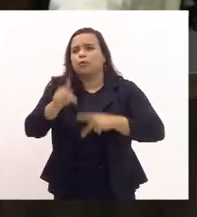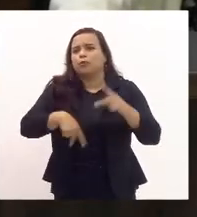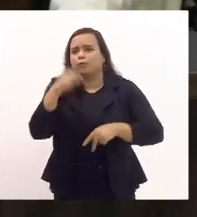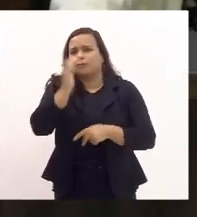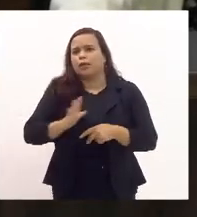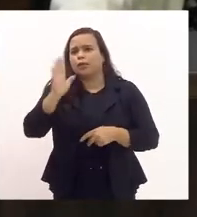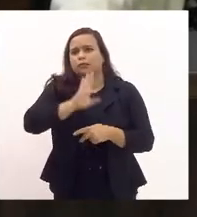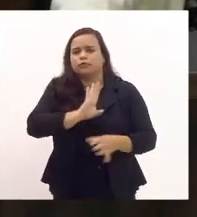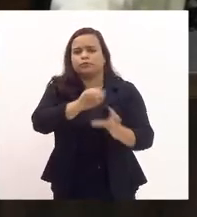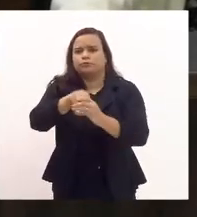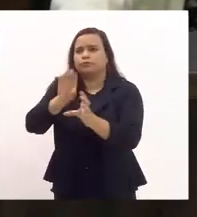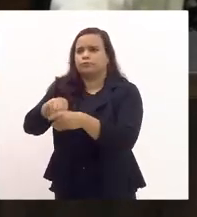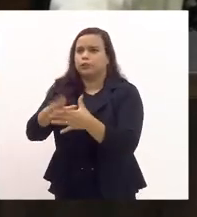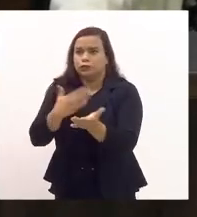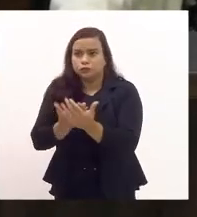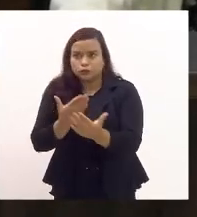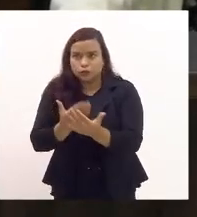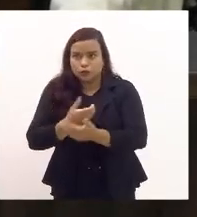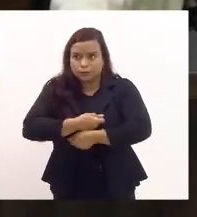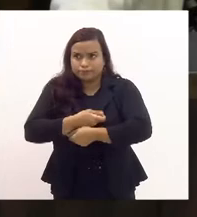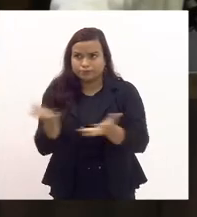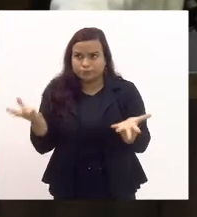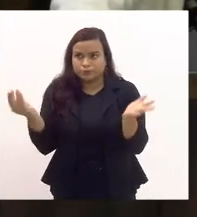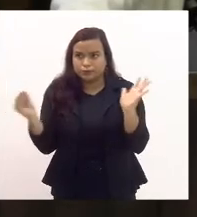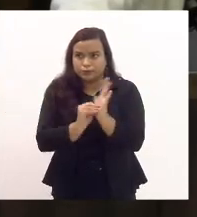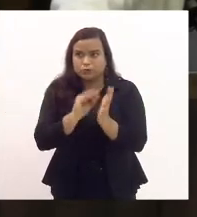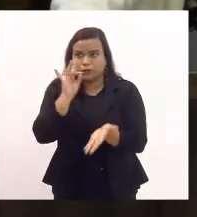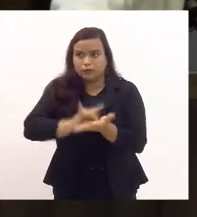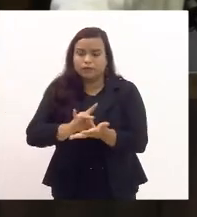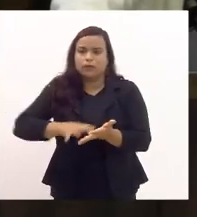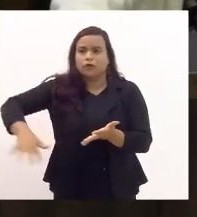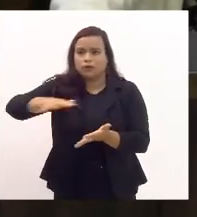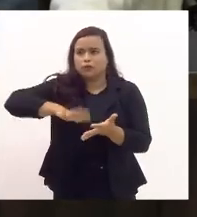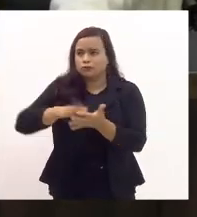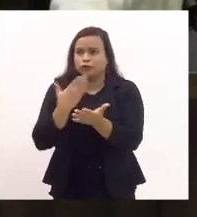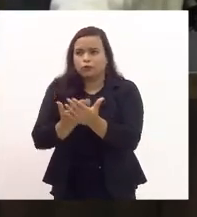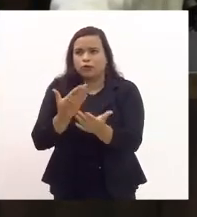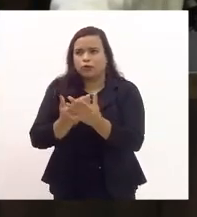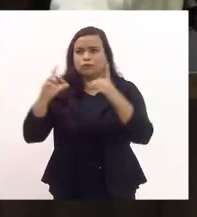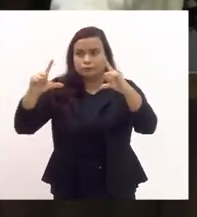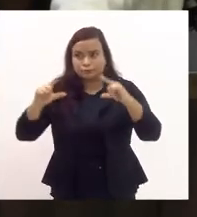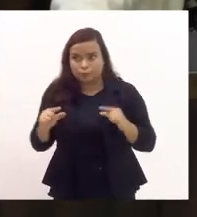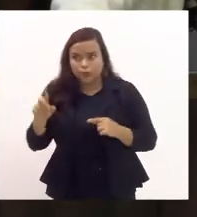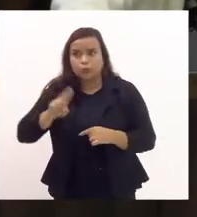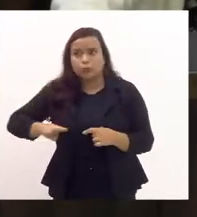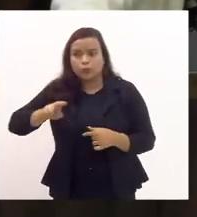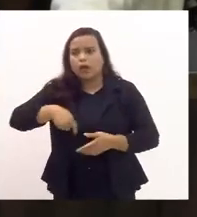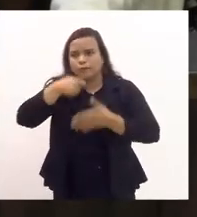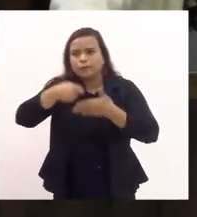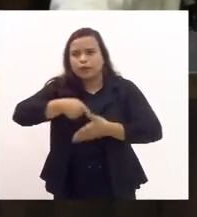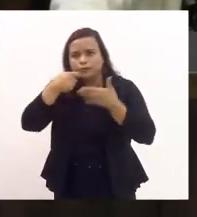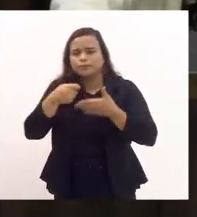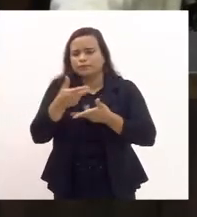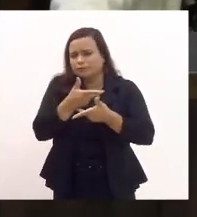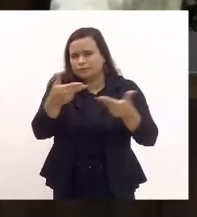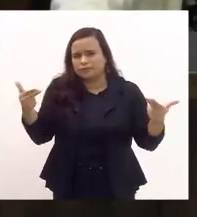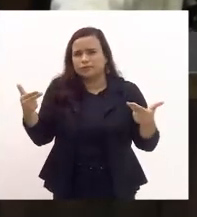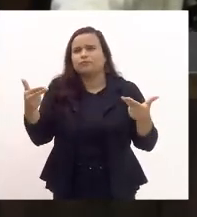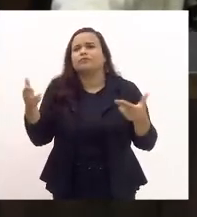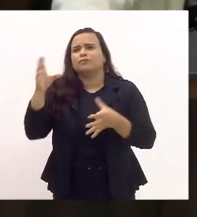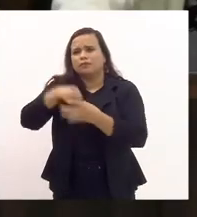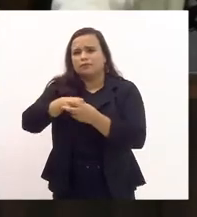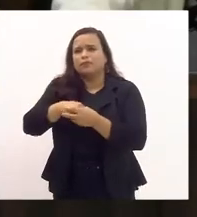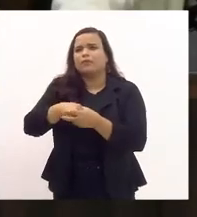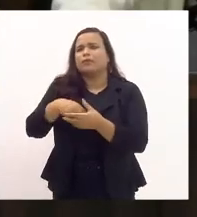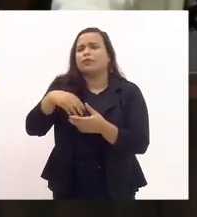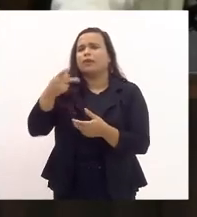escolas com intuito de promover esta publicação oficial no ambiente escolar e reduzir o consumo de alimentos processados e ultraprocessados no estado do Rio